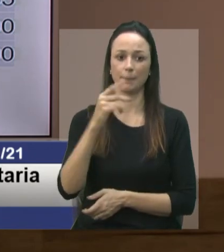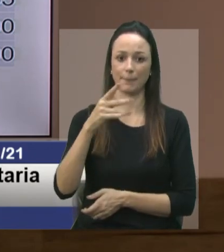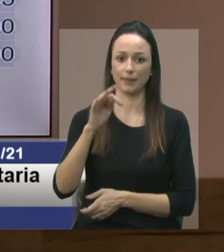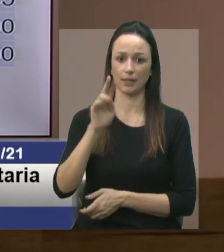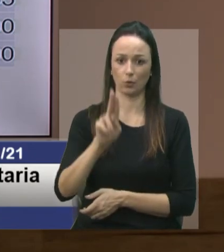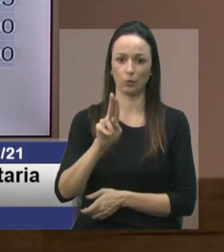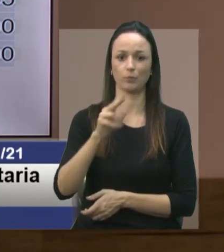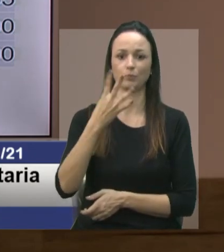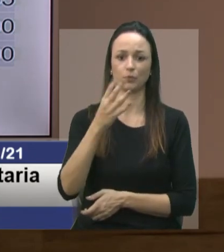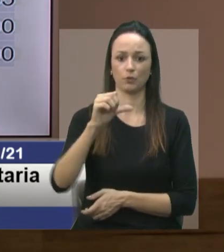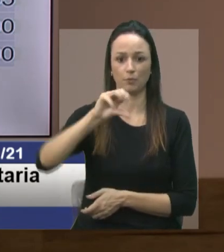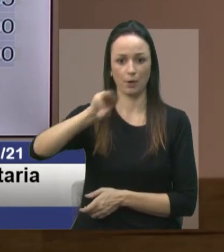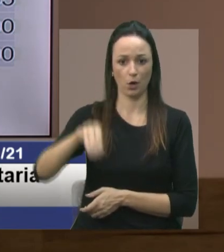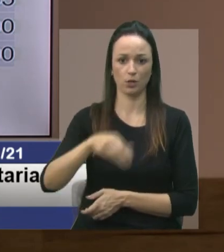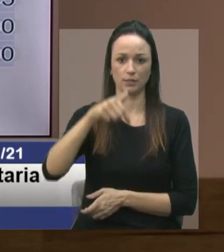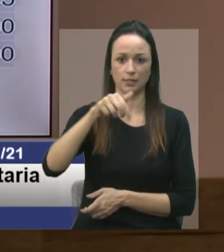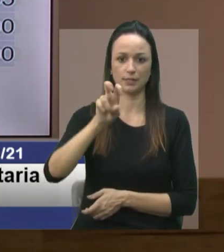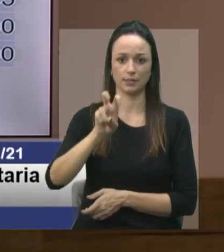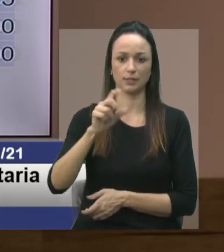IPTU,